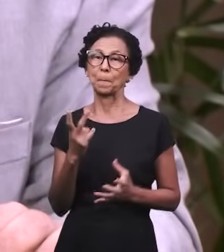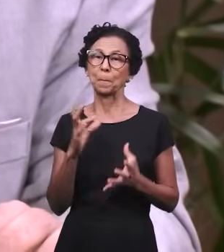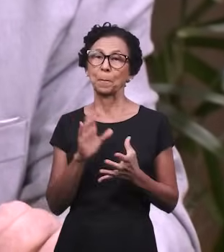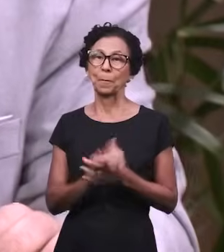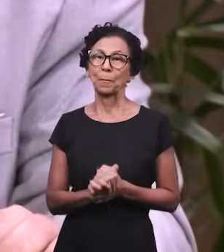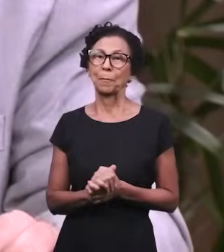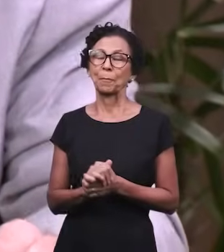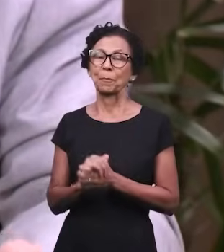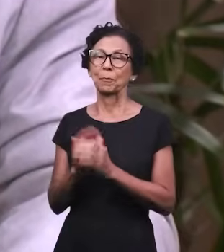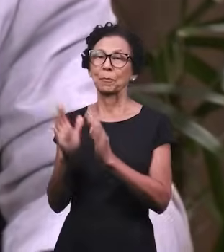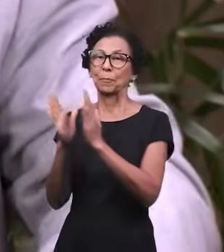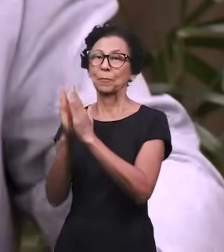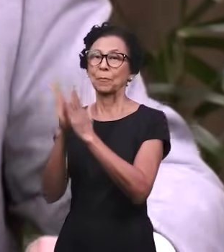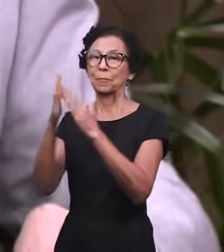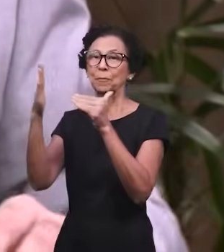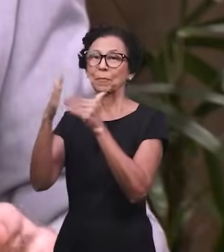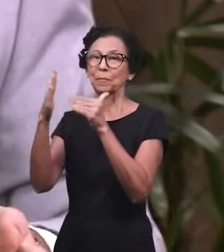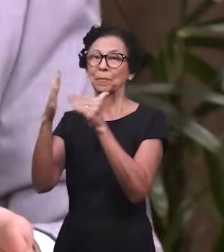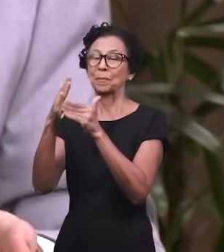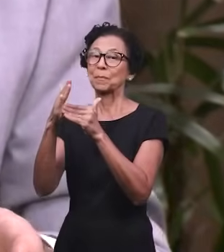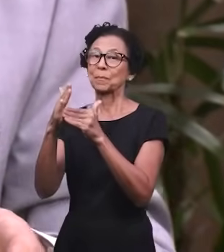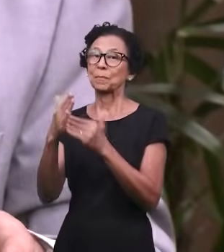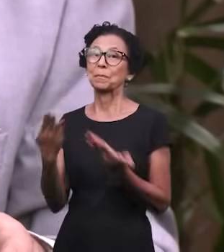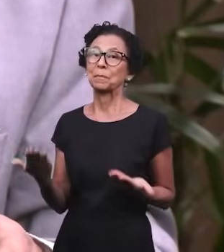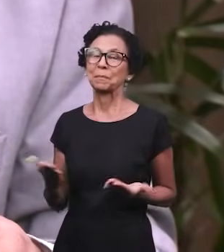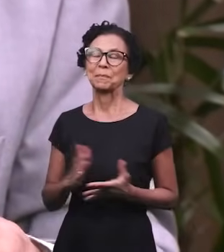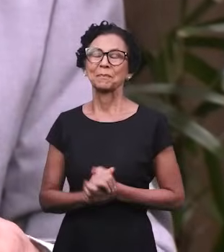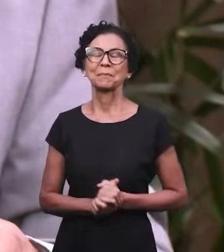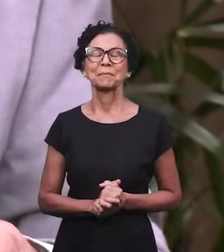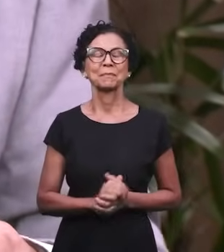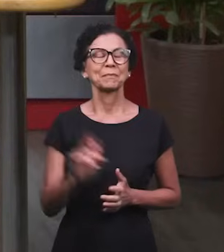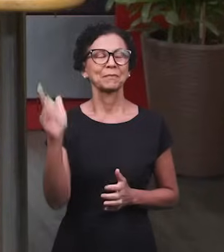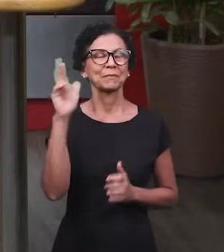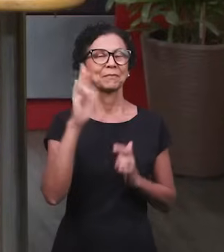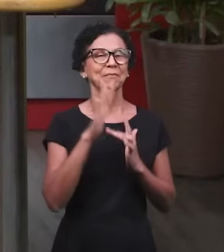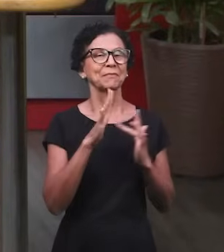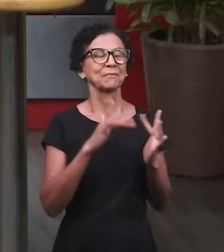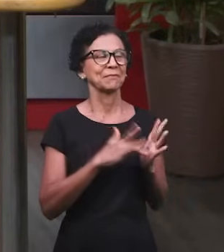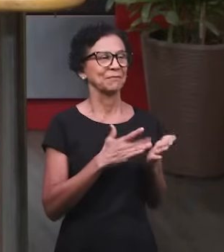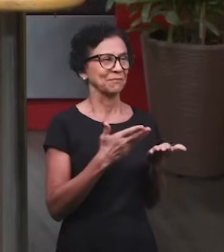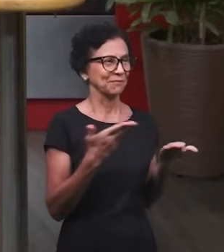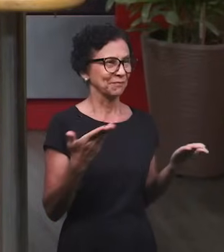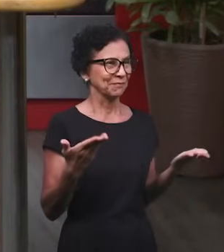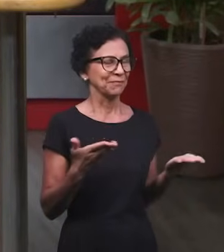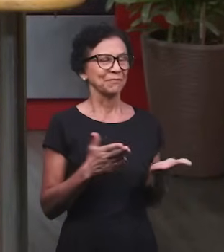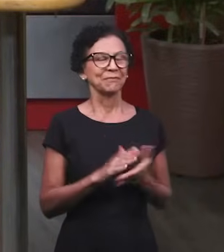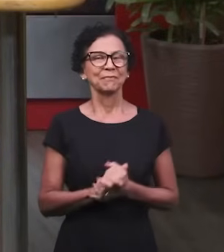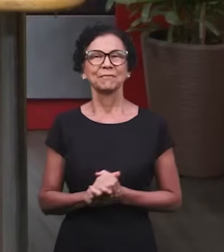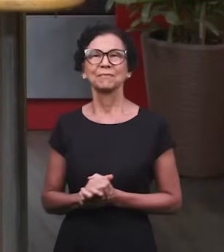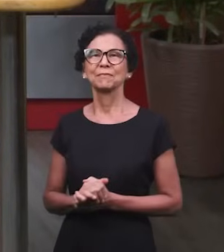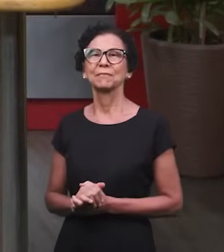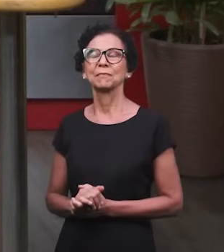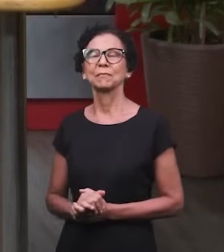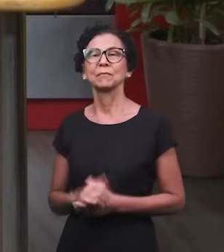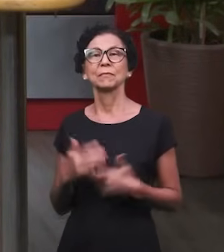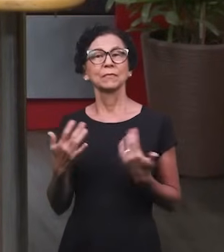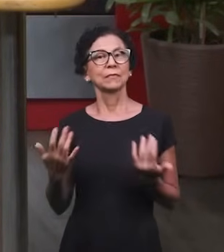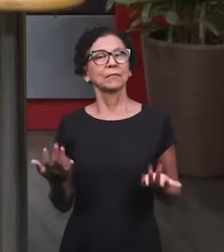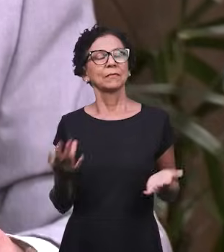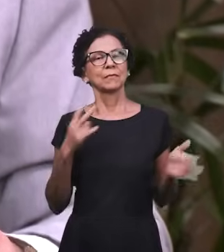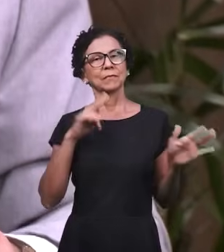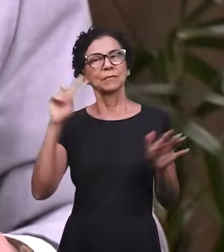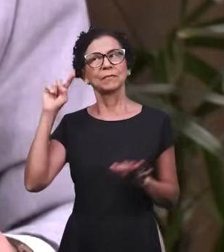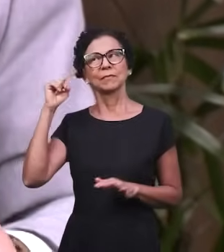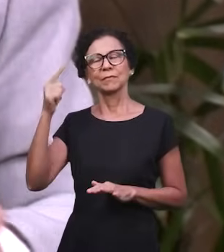pode perder o programa da semana que vem queridos Estamos chegando no final a paz do Senhor paz do Senhor paz do Senhor paz do senh vamos